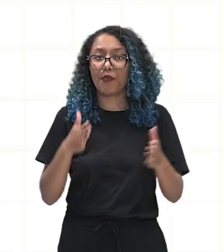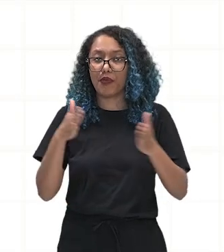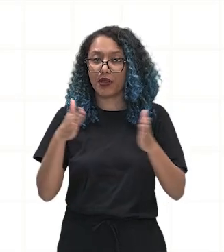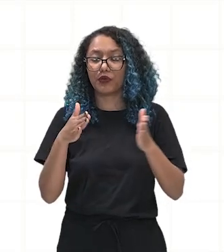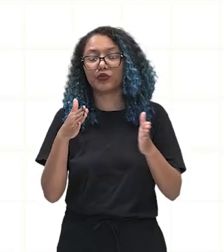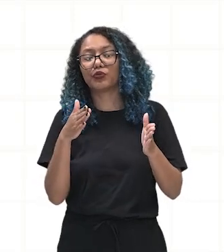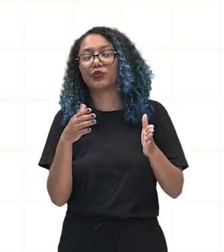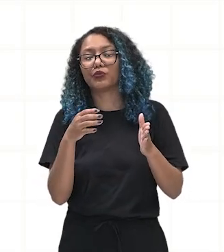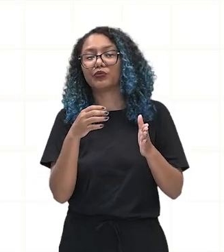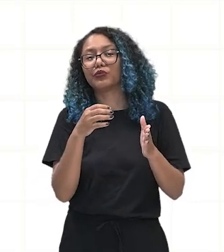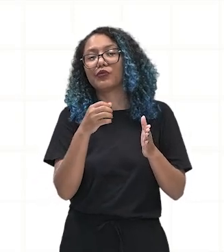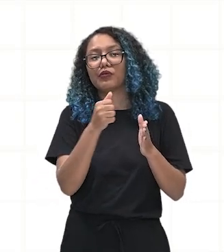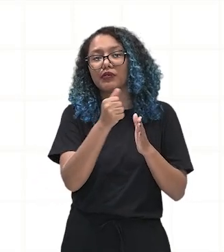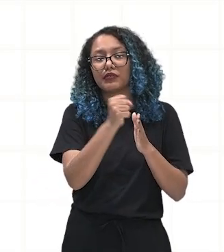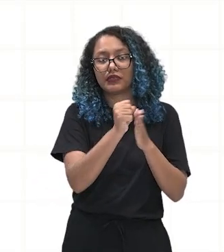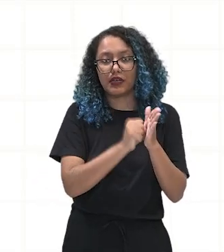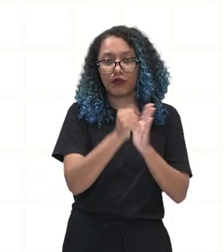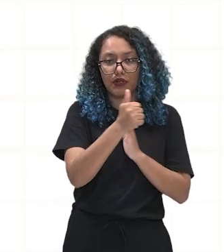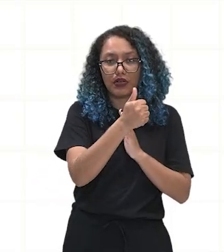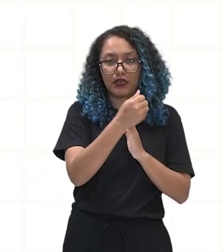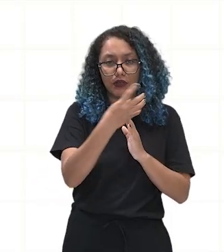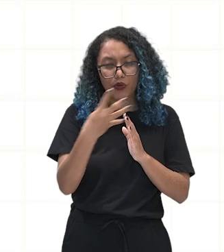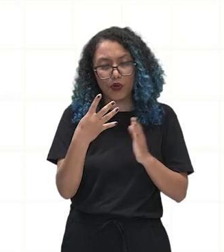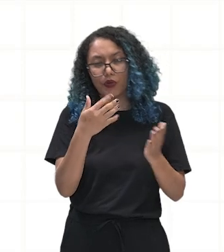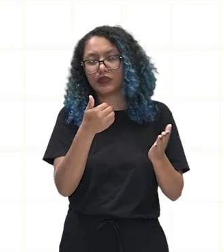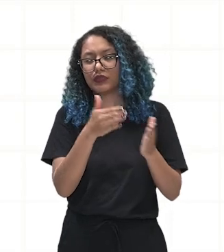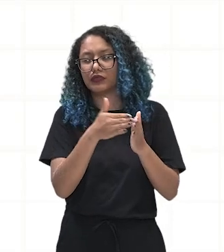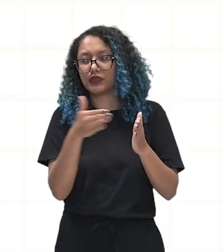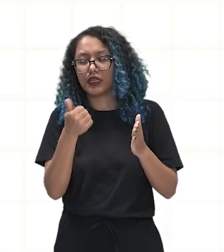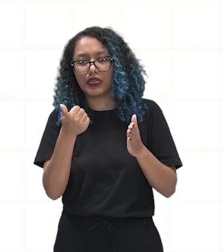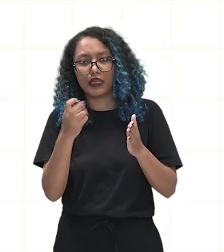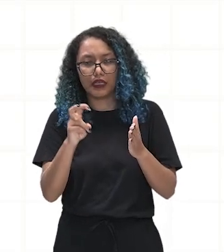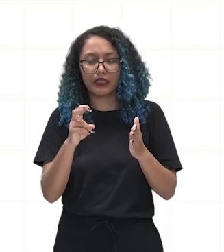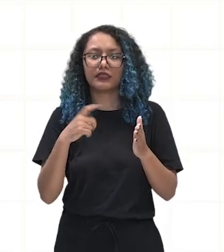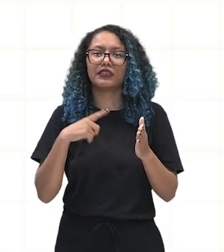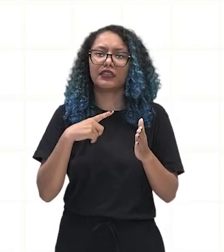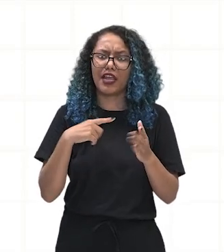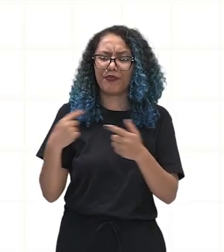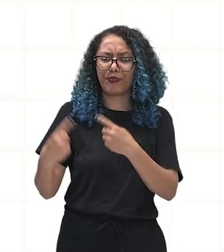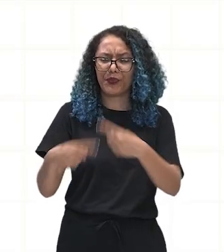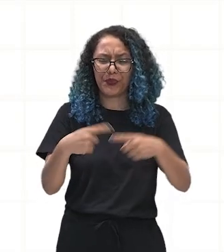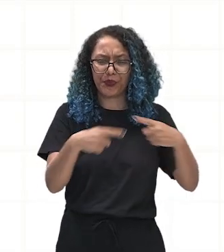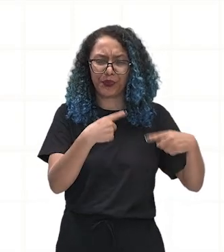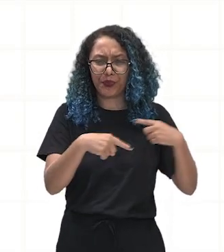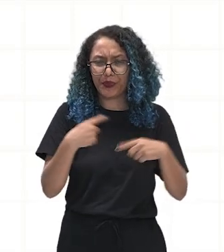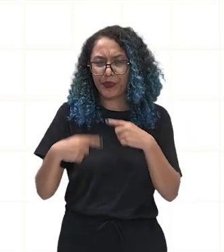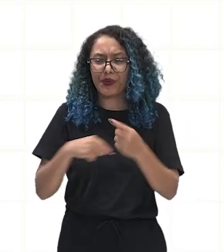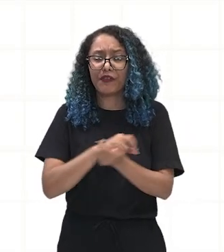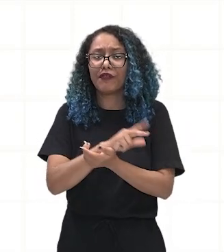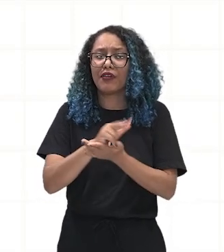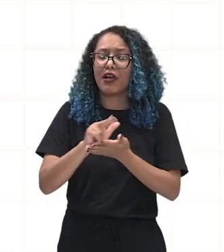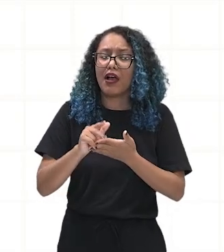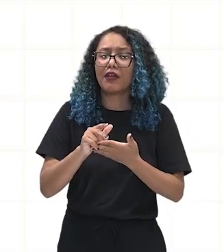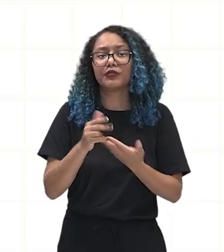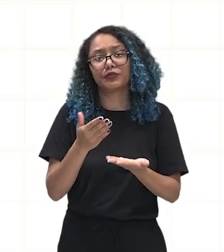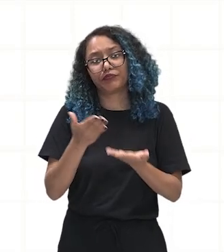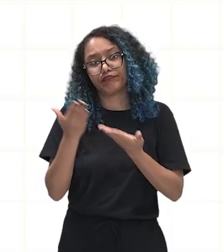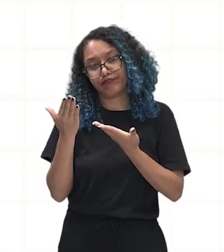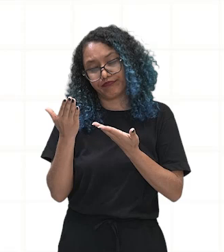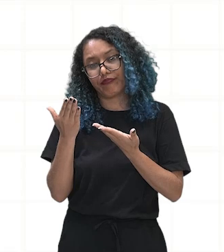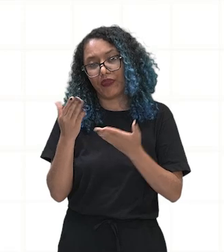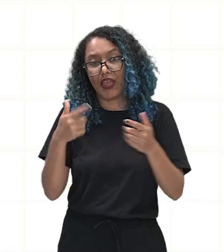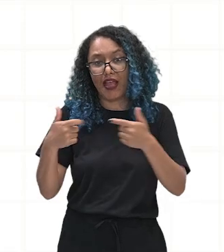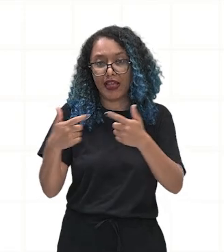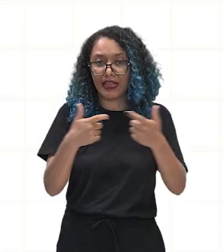XV, a gente vai ver aí vários conflitos também surgindo dentro da Europa, como a Guerra dos 100 Anos, como a